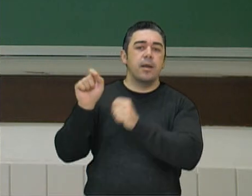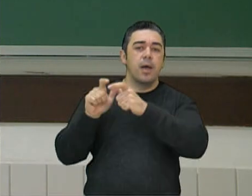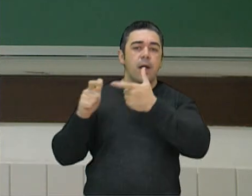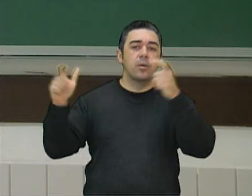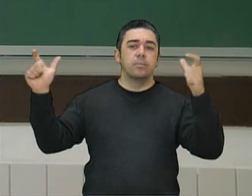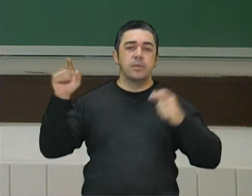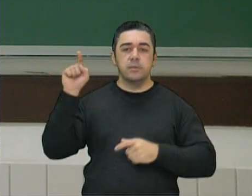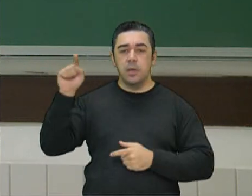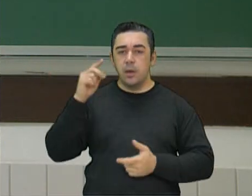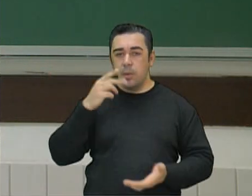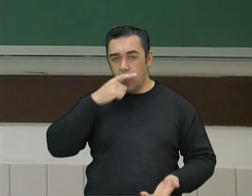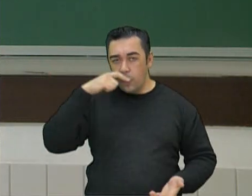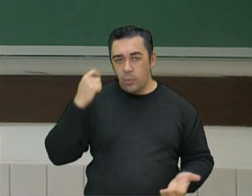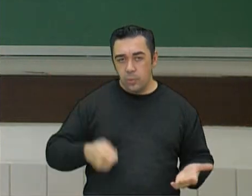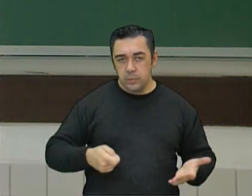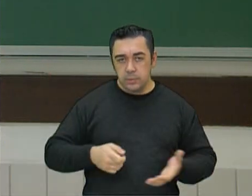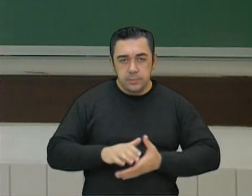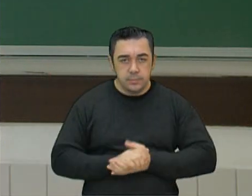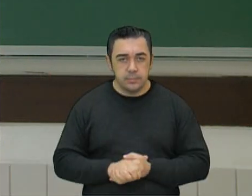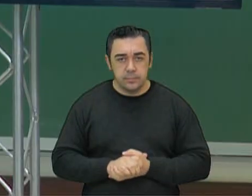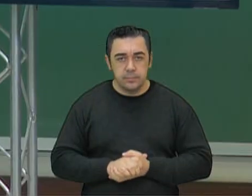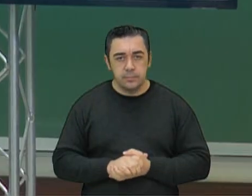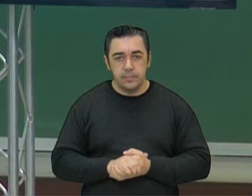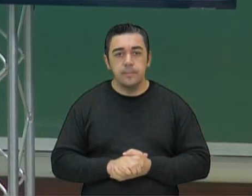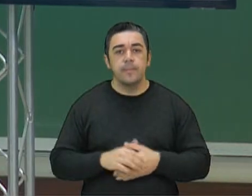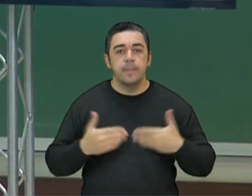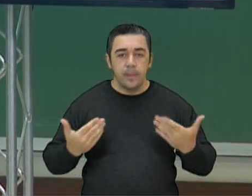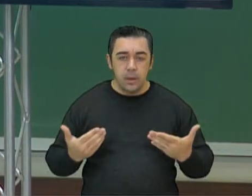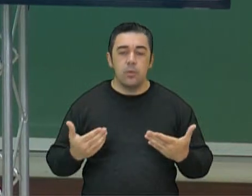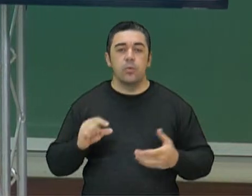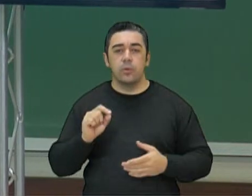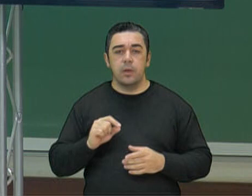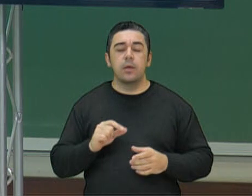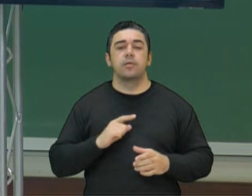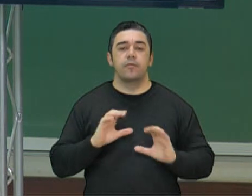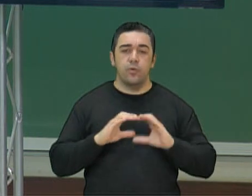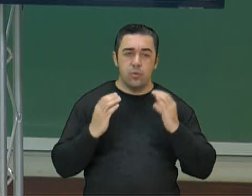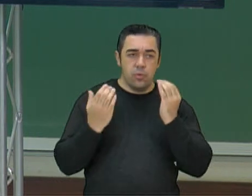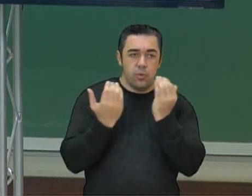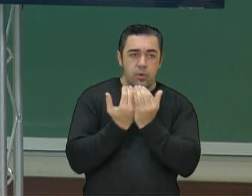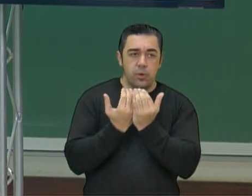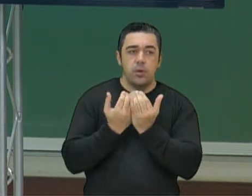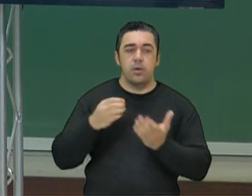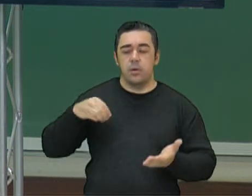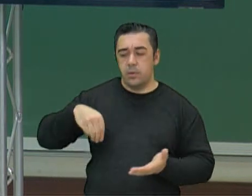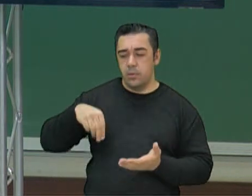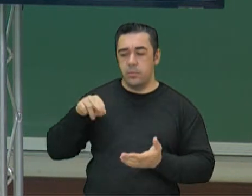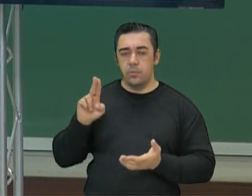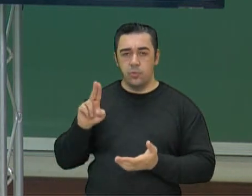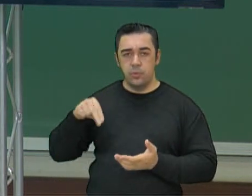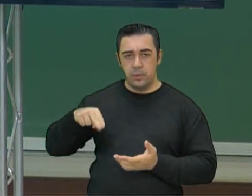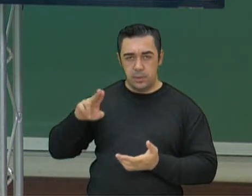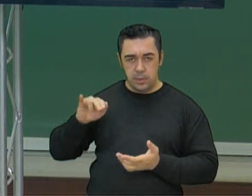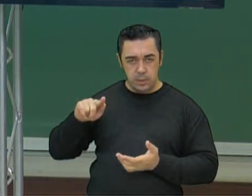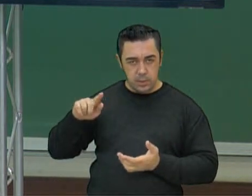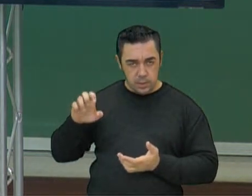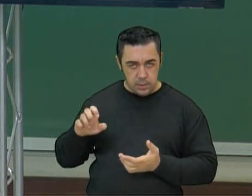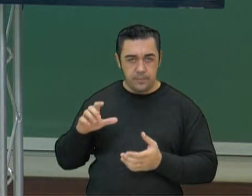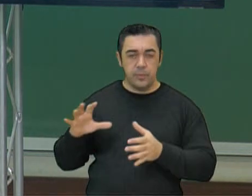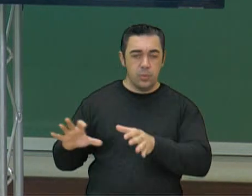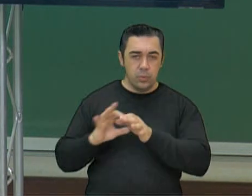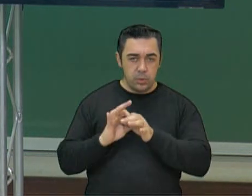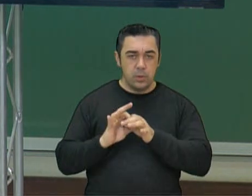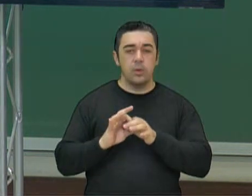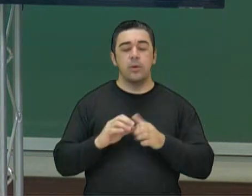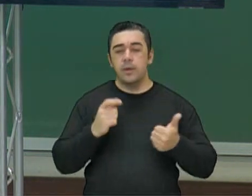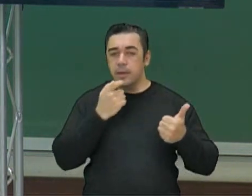do socialismo soviético. A Conferência de Munique, em 1938, reuniu Inglaterra,